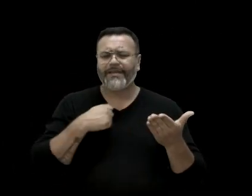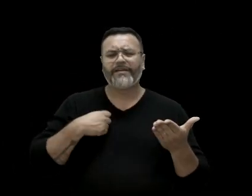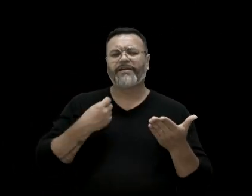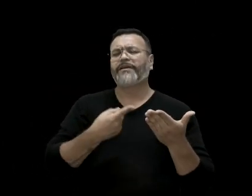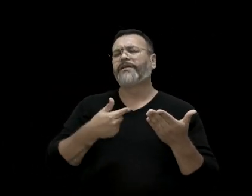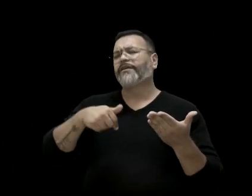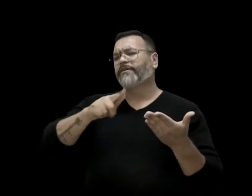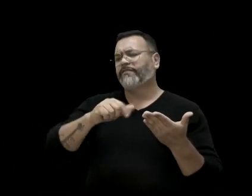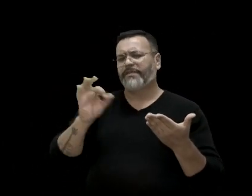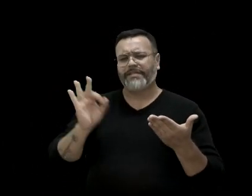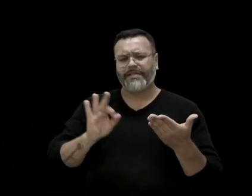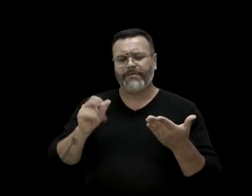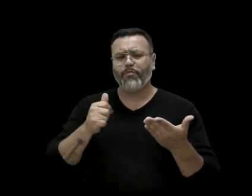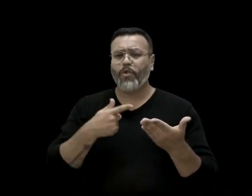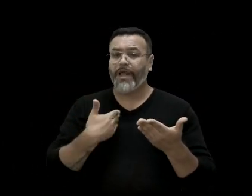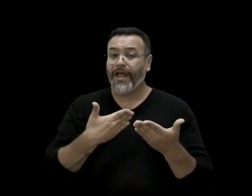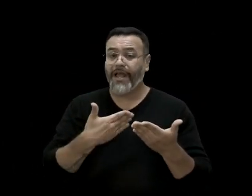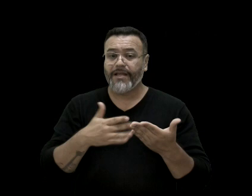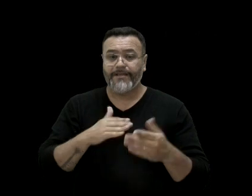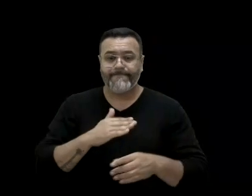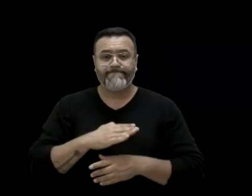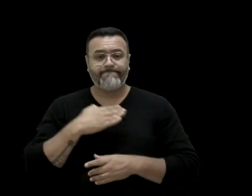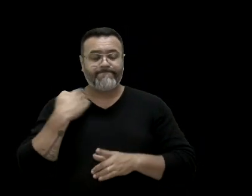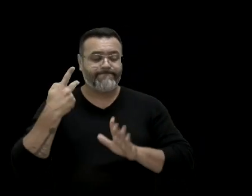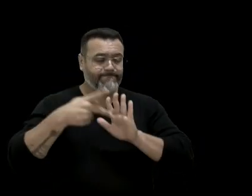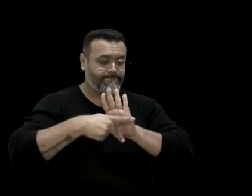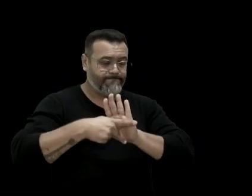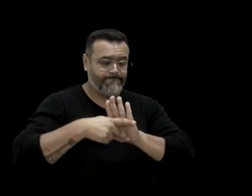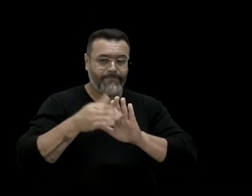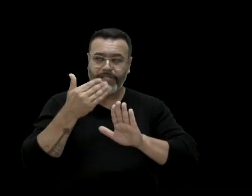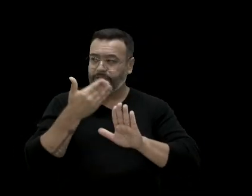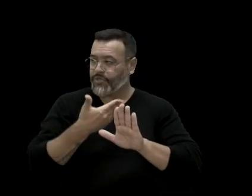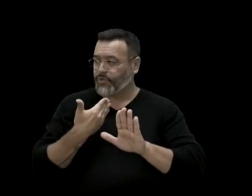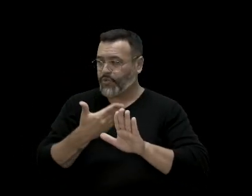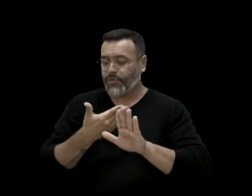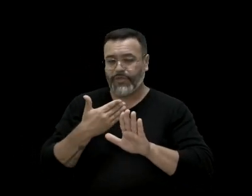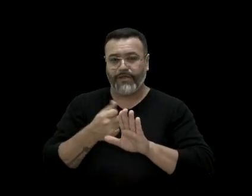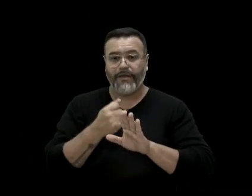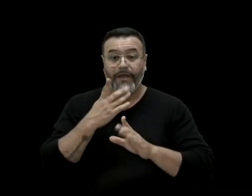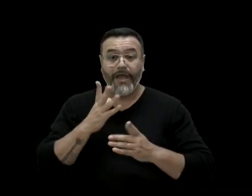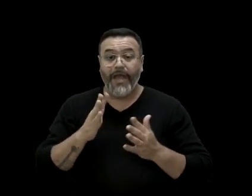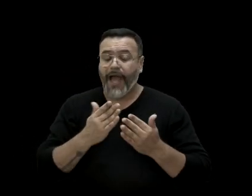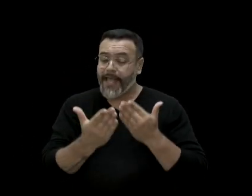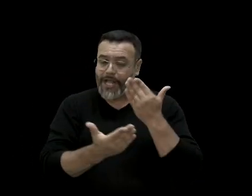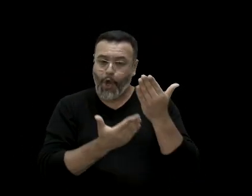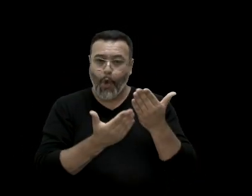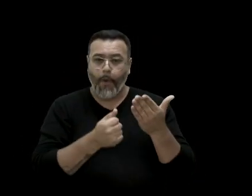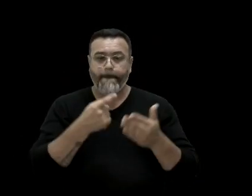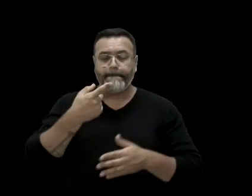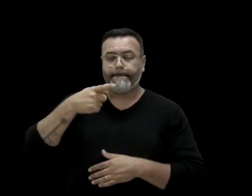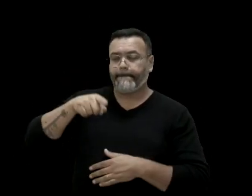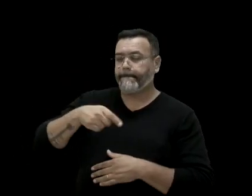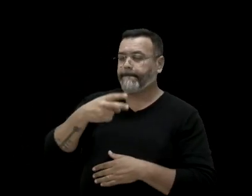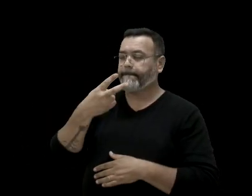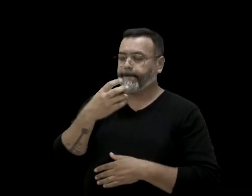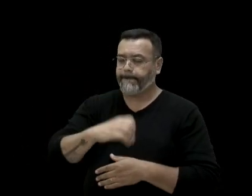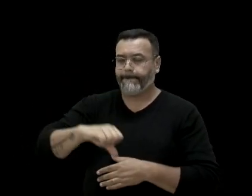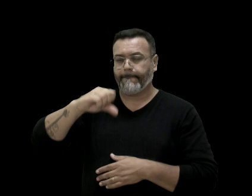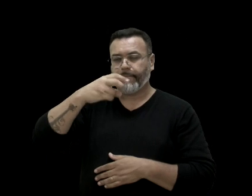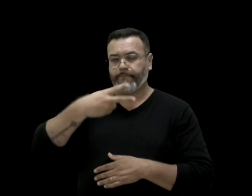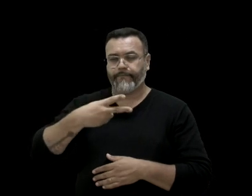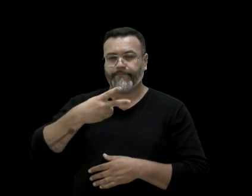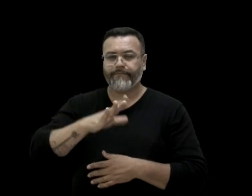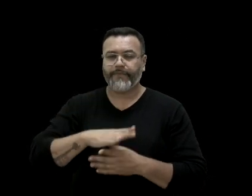suicidam no pós-parto a cada 100 mil nascidos vivos. Para fins comparativos, 1,92 mulheres morrem